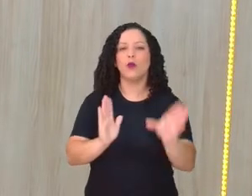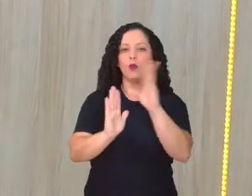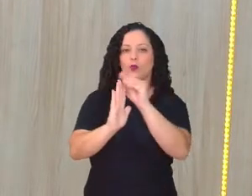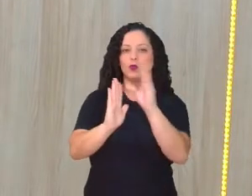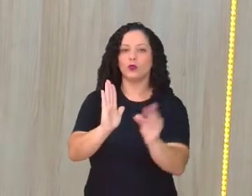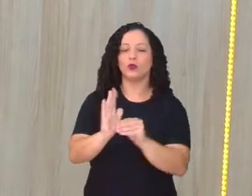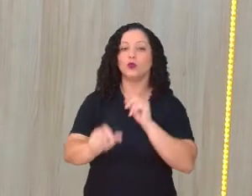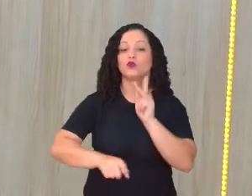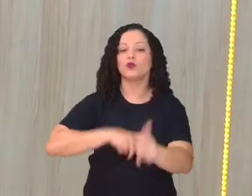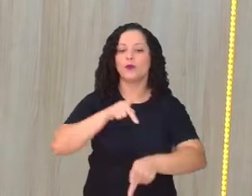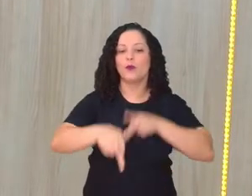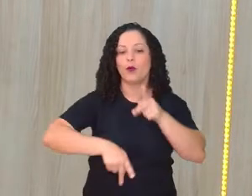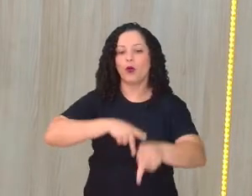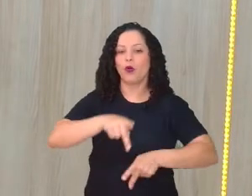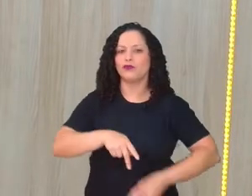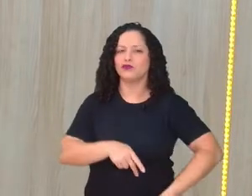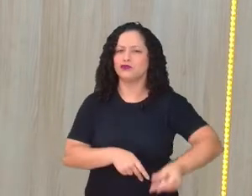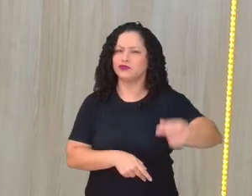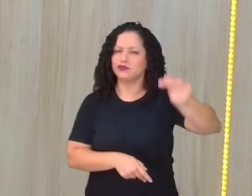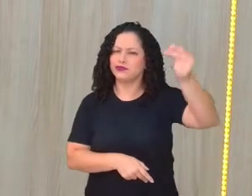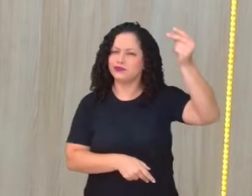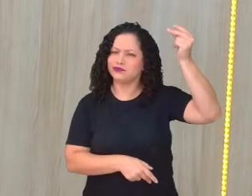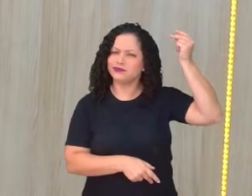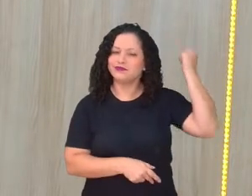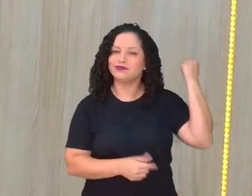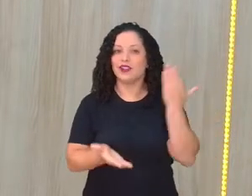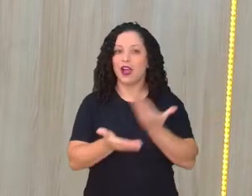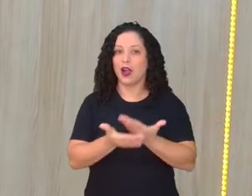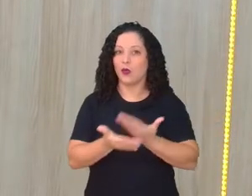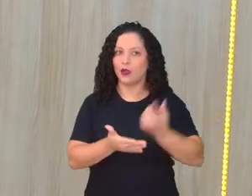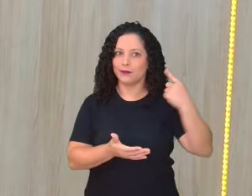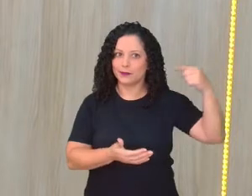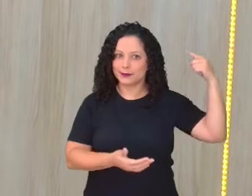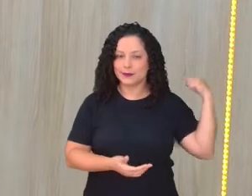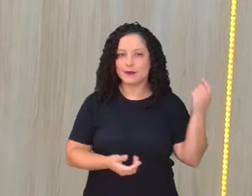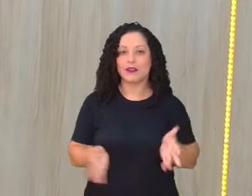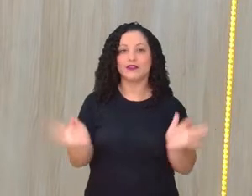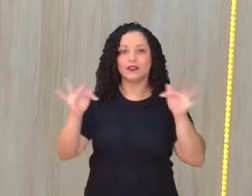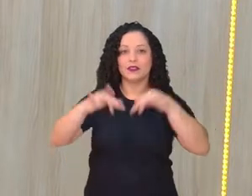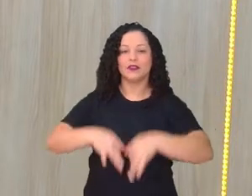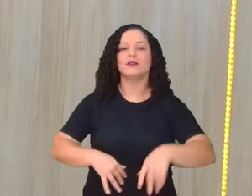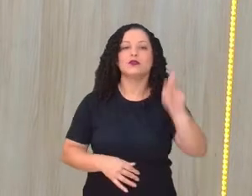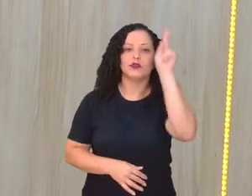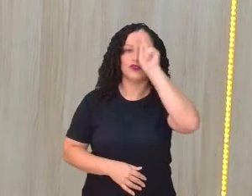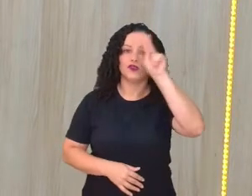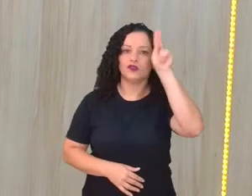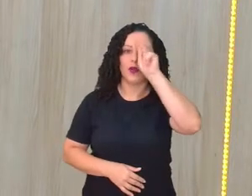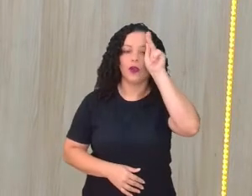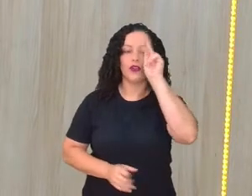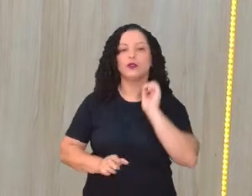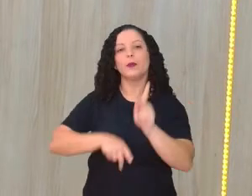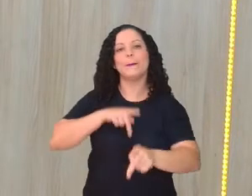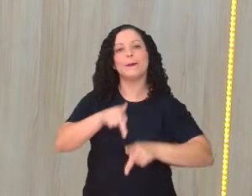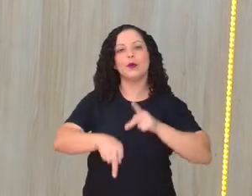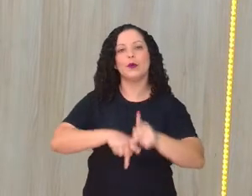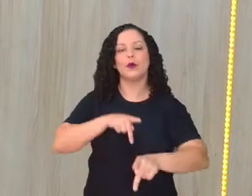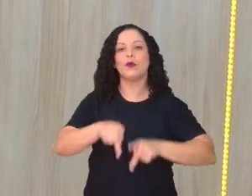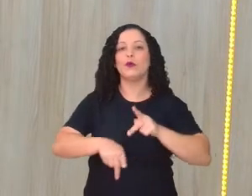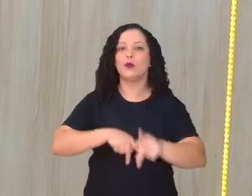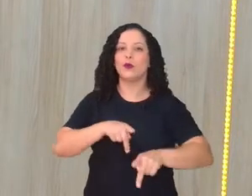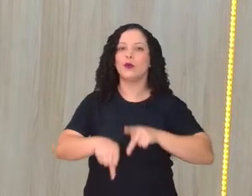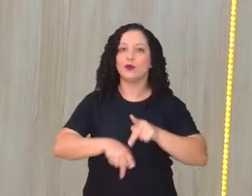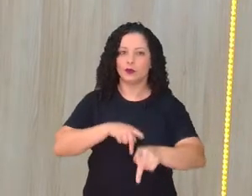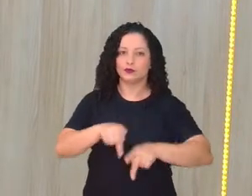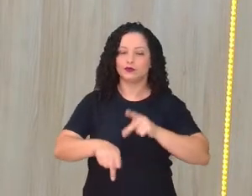antigas. Na aula passada, a gente encerrou a história da civilização egípcia